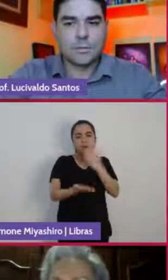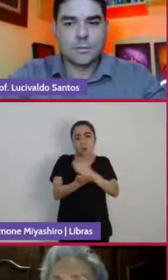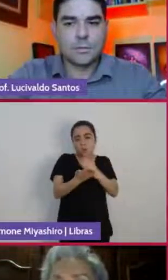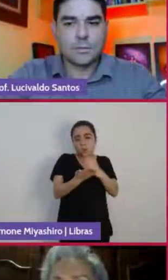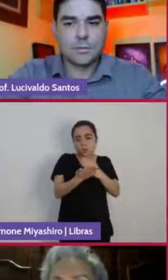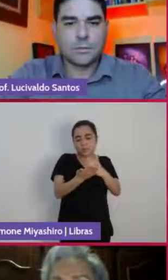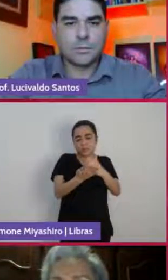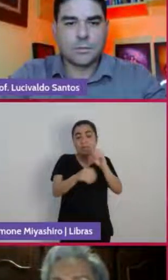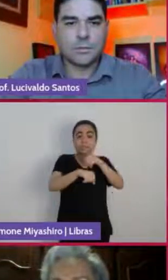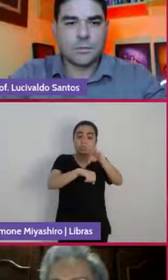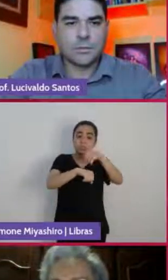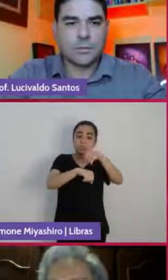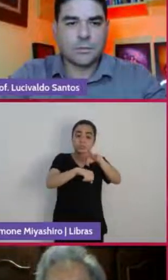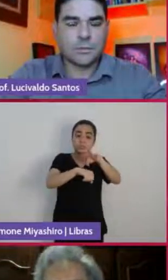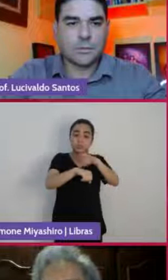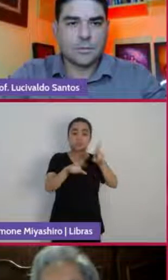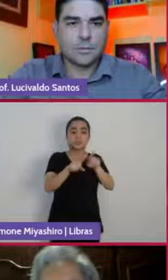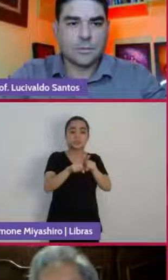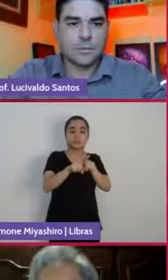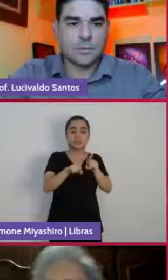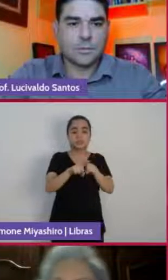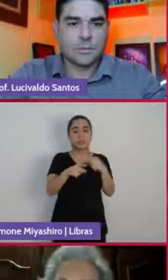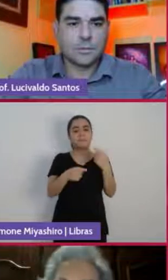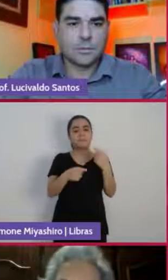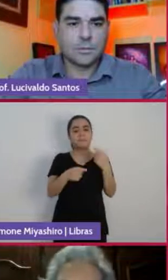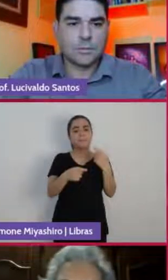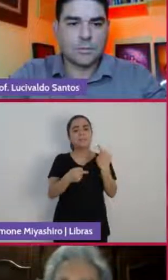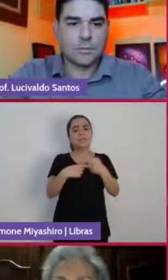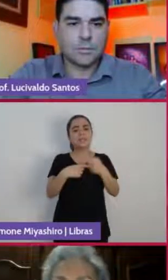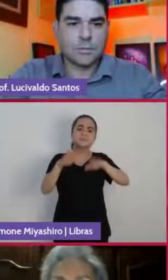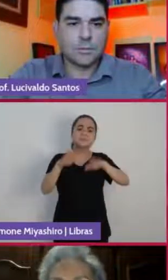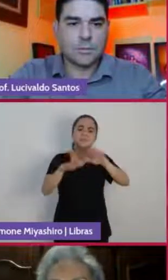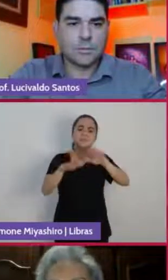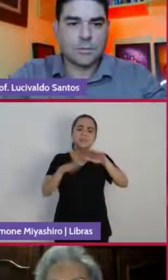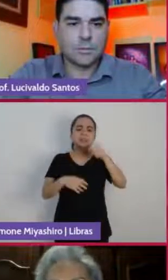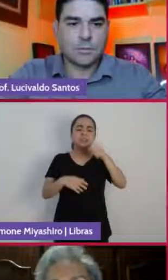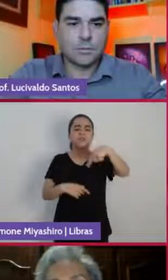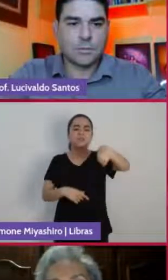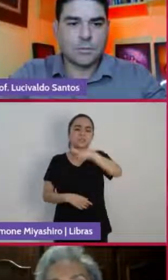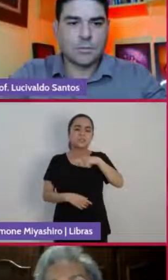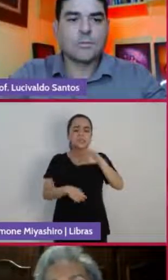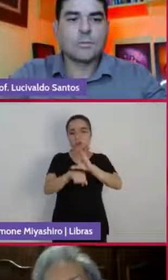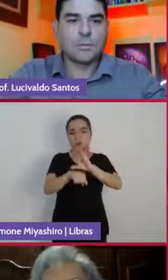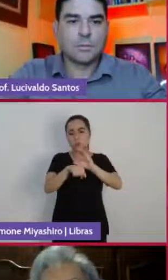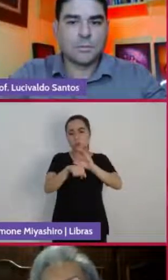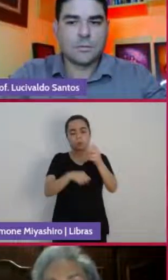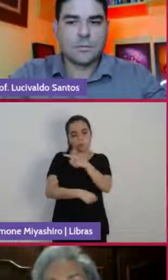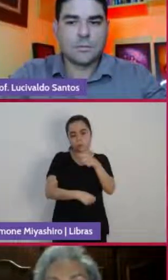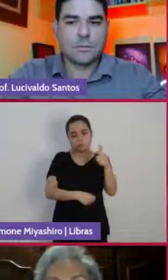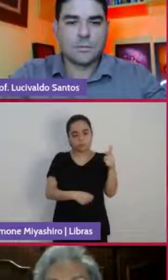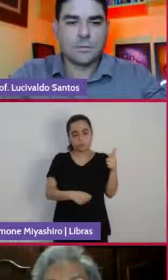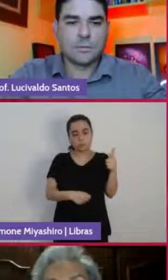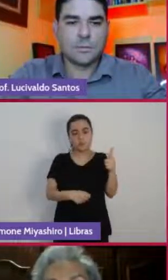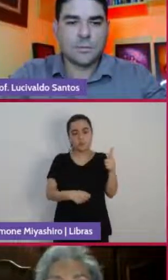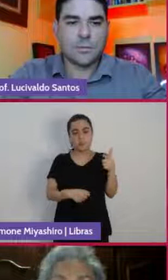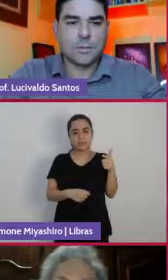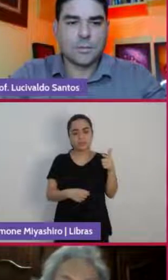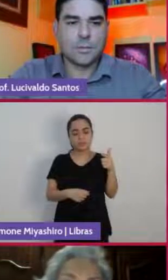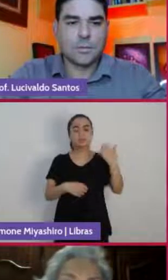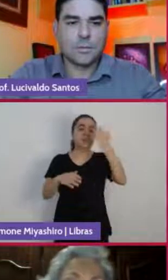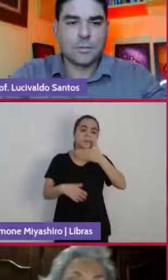dicas. Porque às vezes, ou vocês ainda não fizeram o curso de